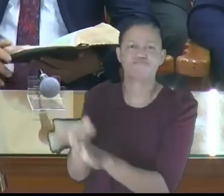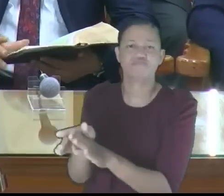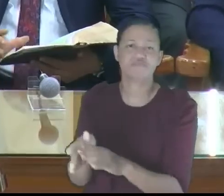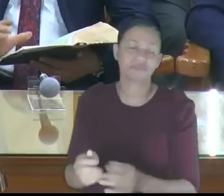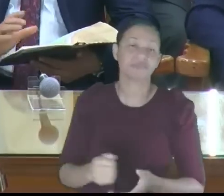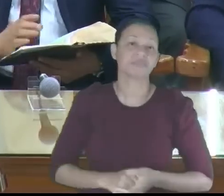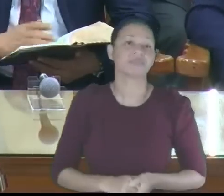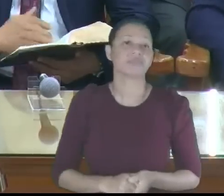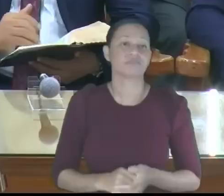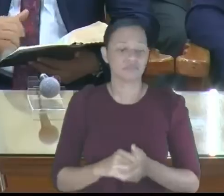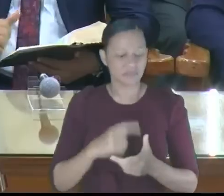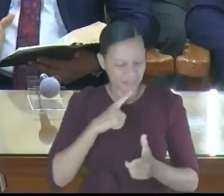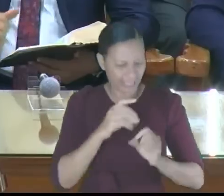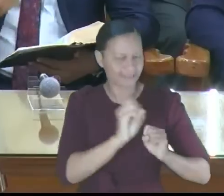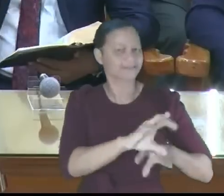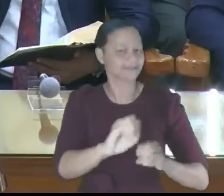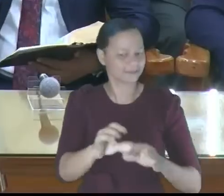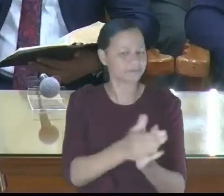Que doutrina tem?